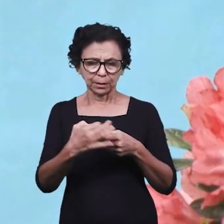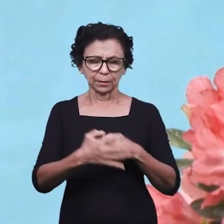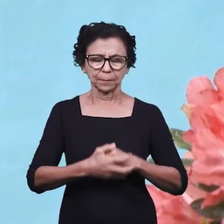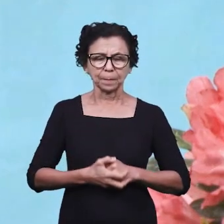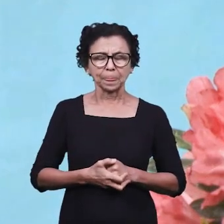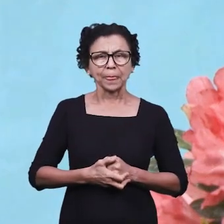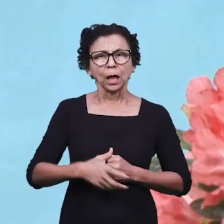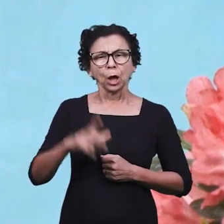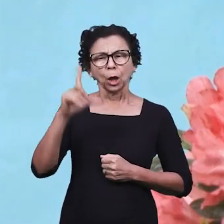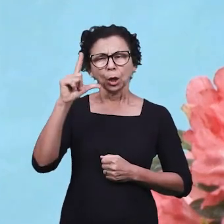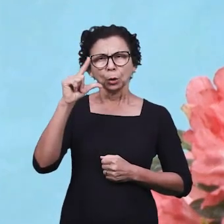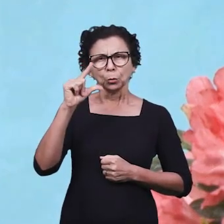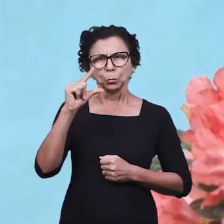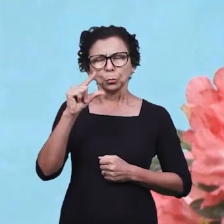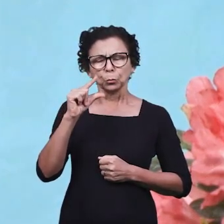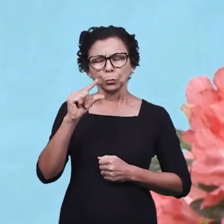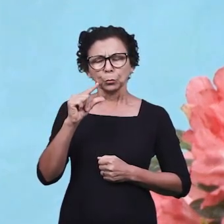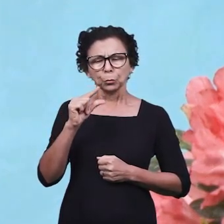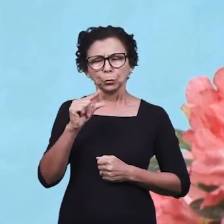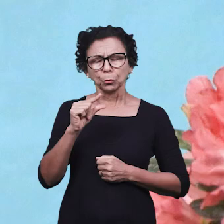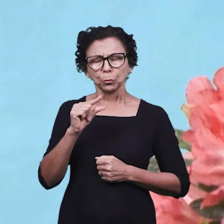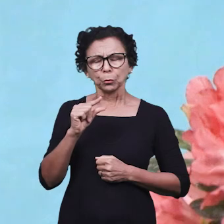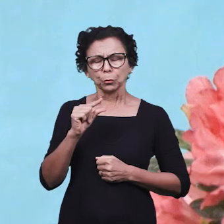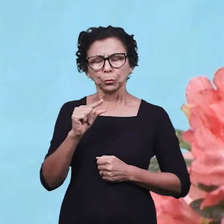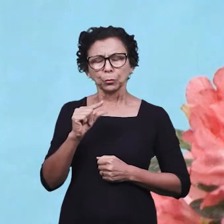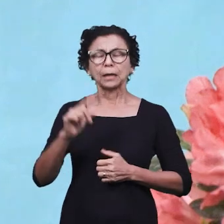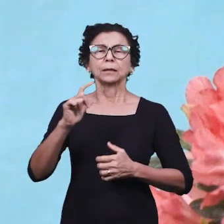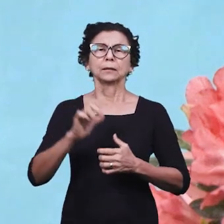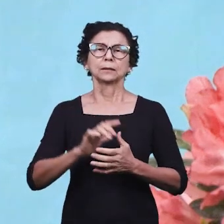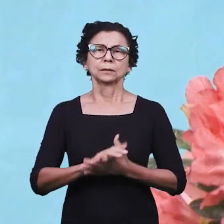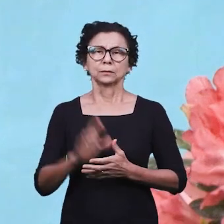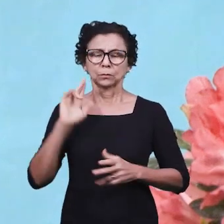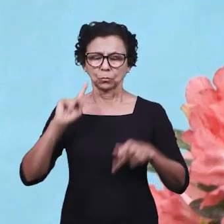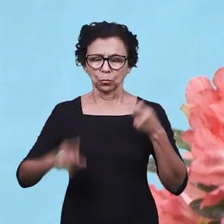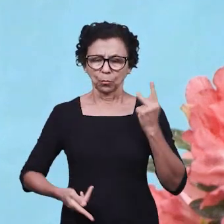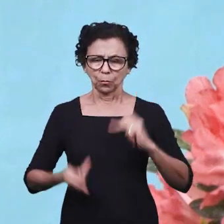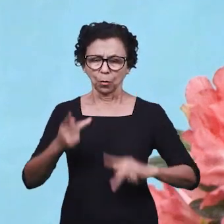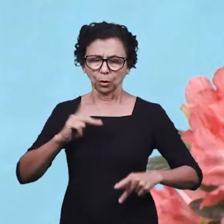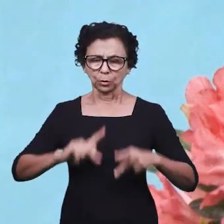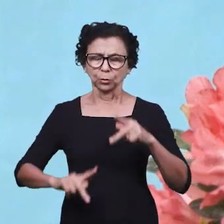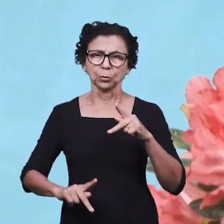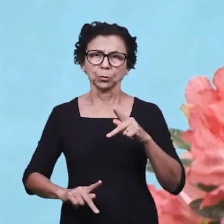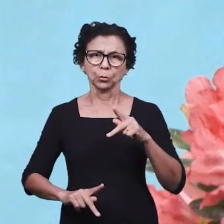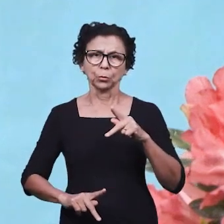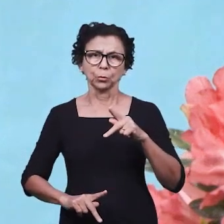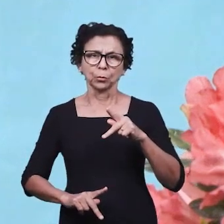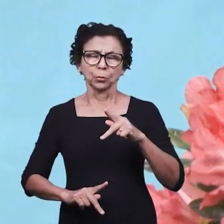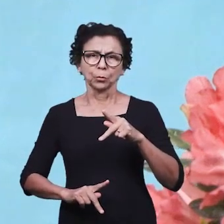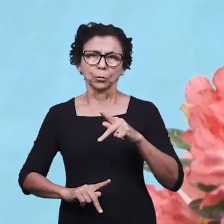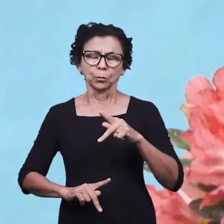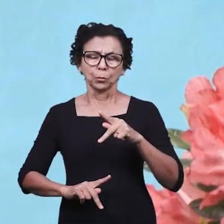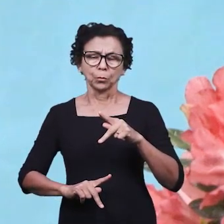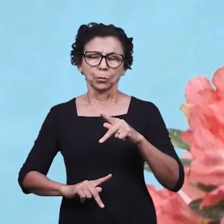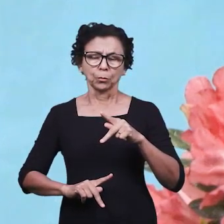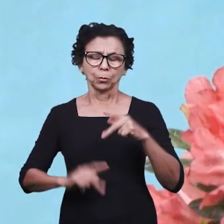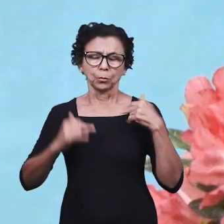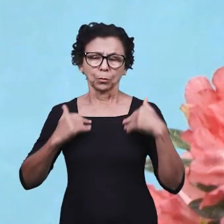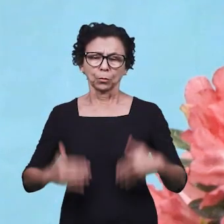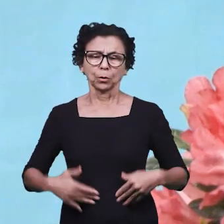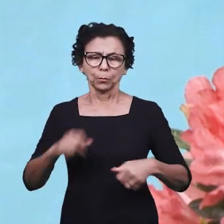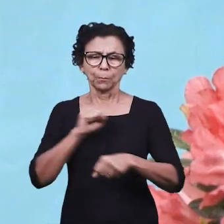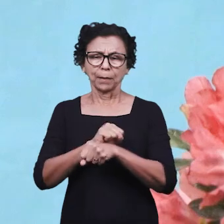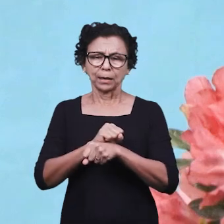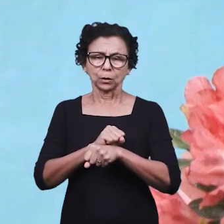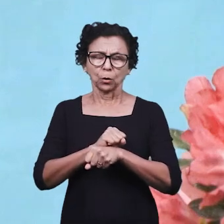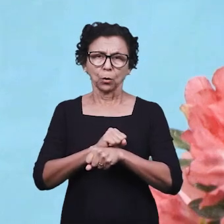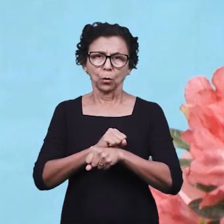baixa produção da insulina ou inatividade, ou seja, meu organismo ele parou de produzir, não produzo mais, eu acabo tendo um